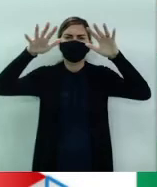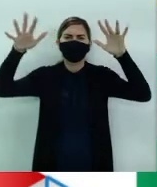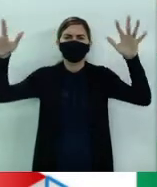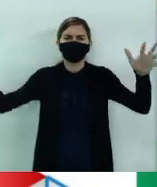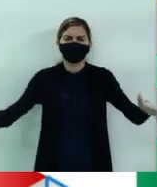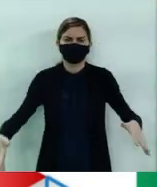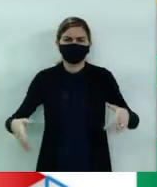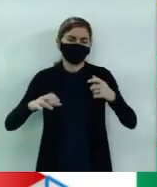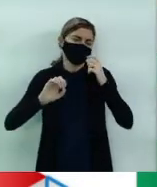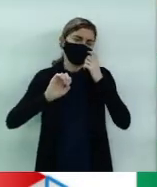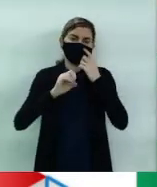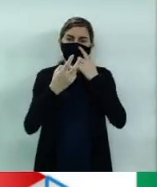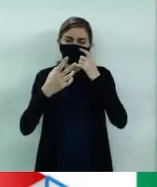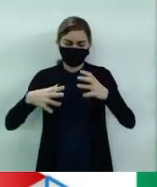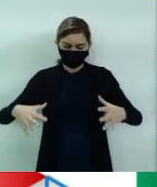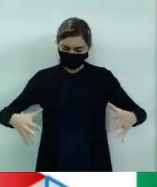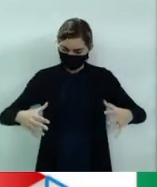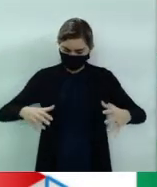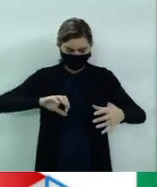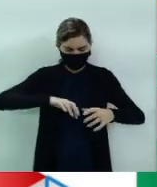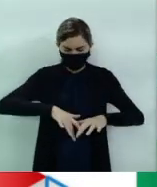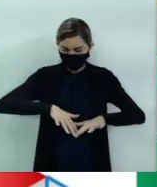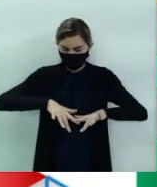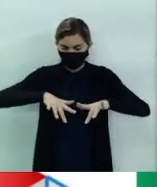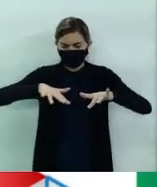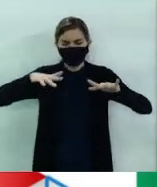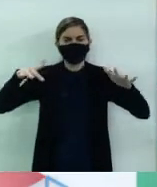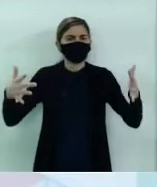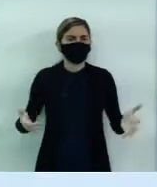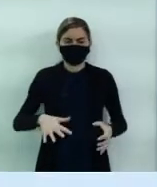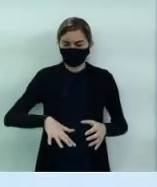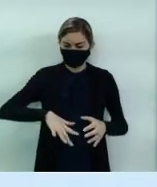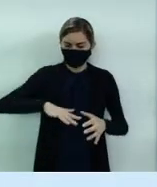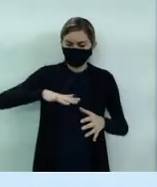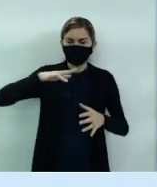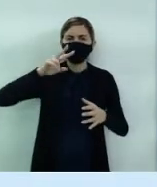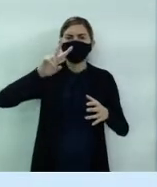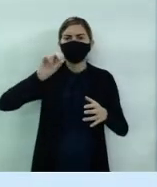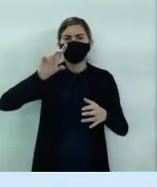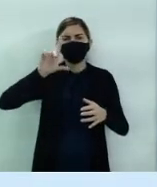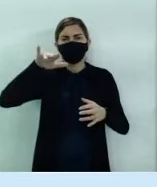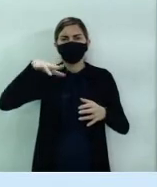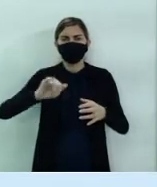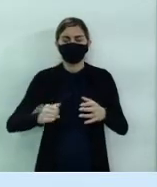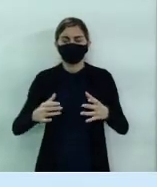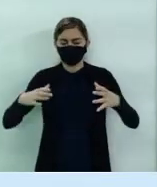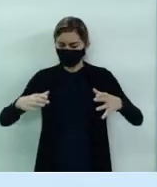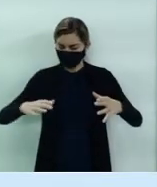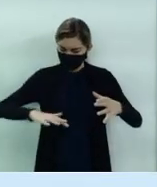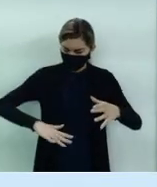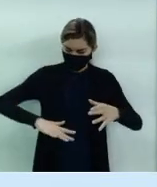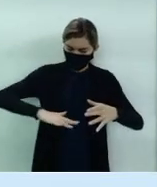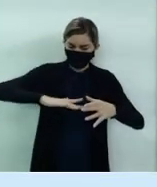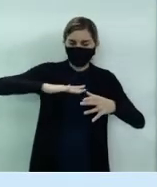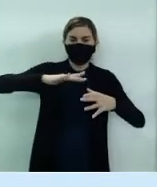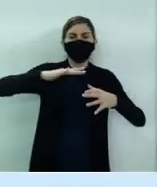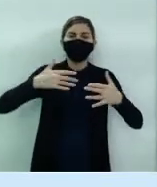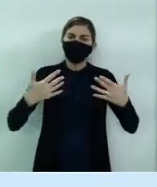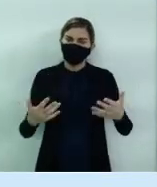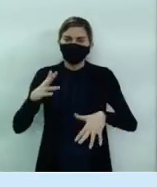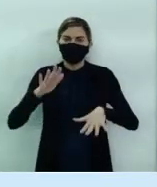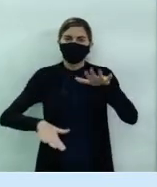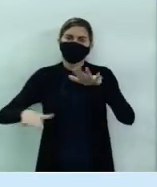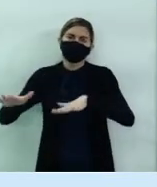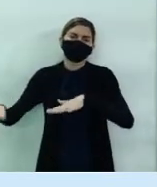todo o recipiente. Por isso, o volume e a forma aí eles vão ser bem variáveis.